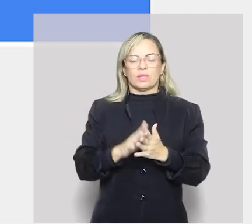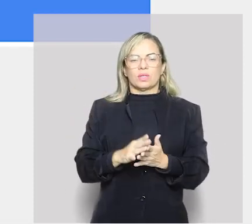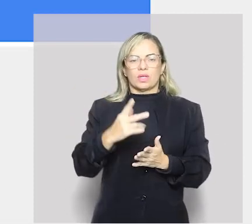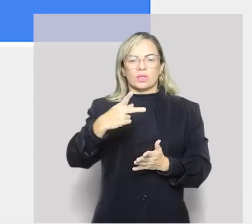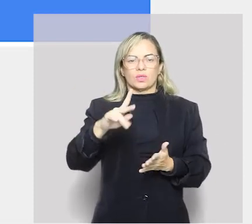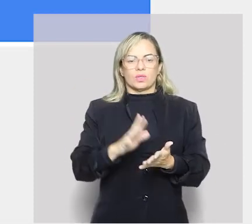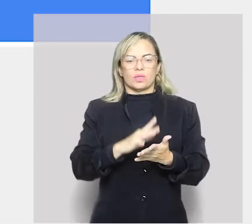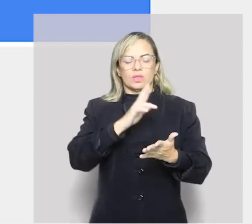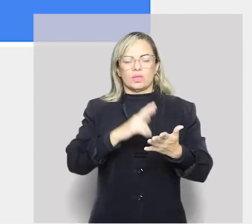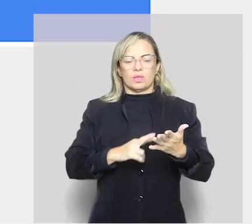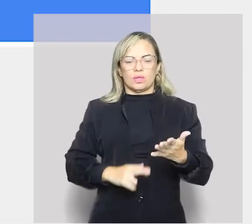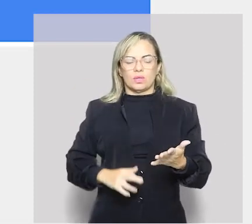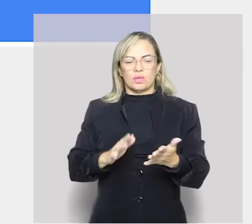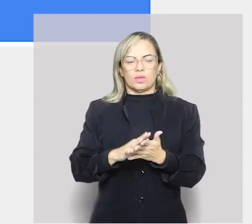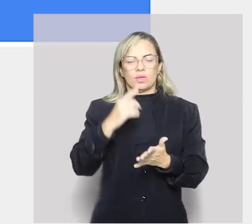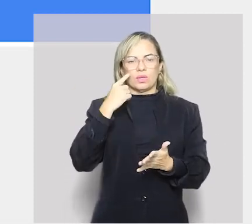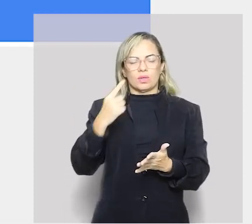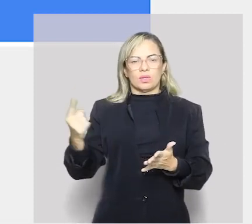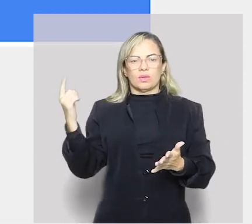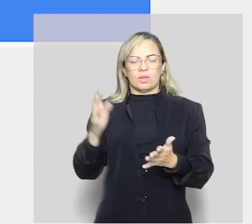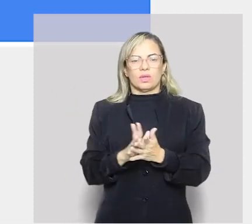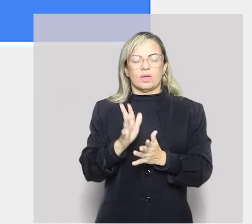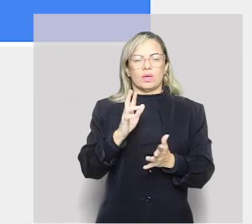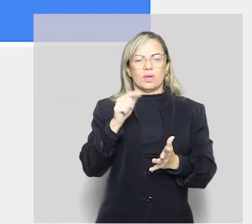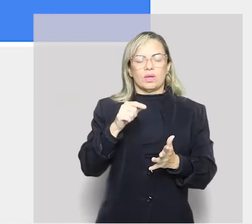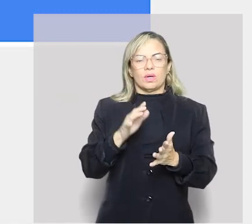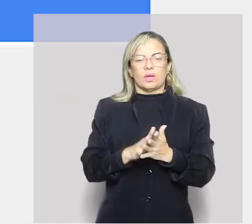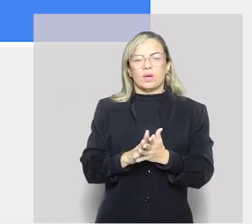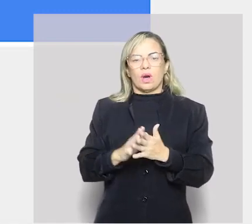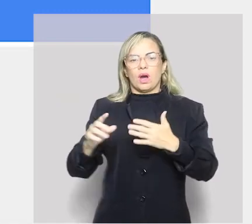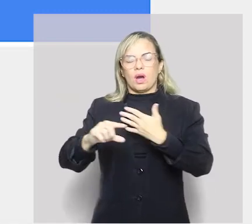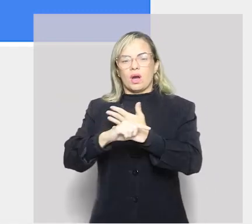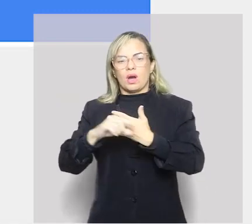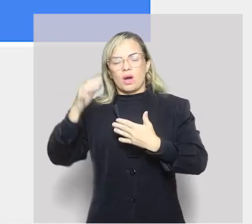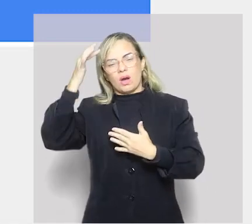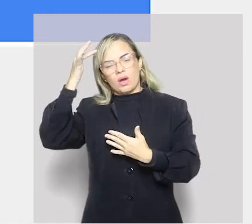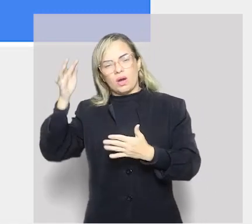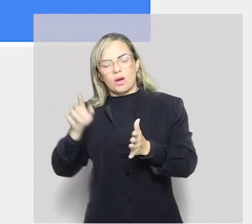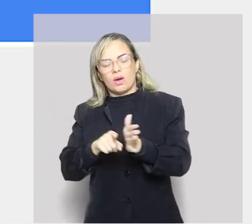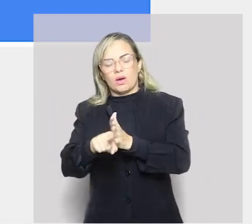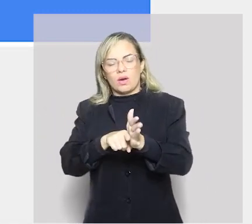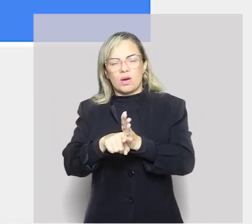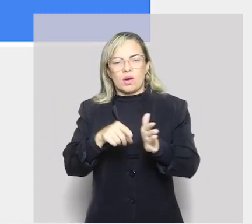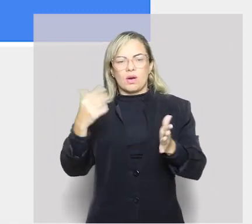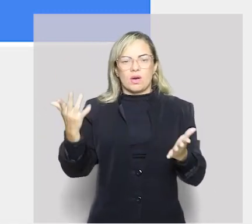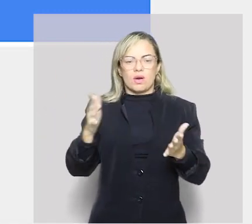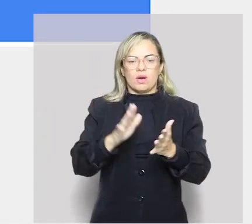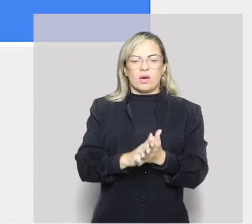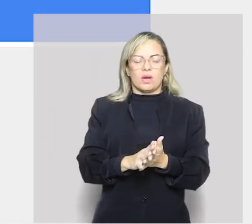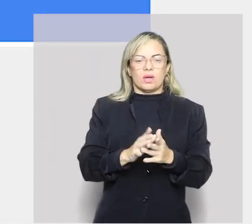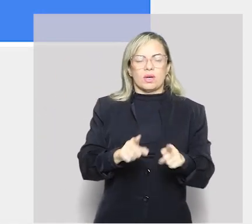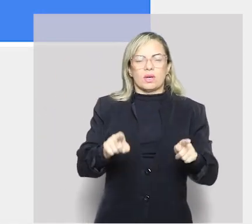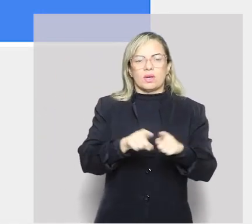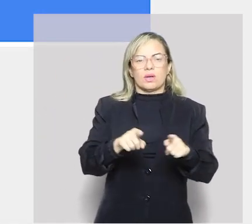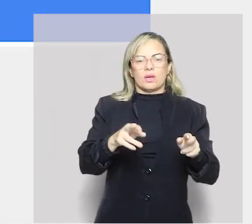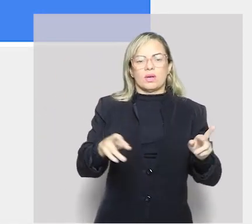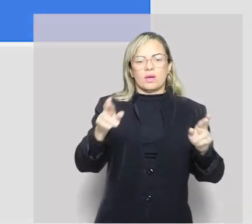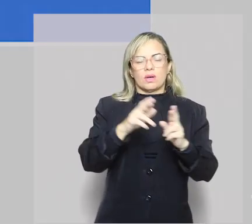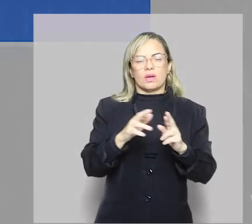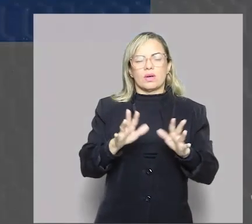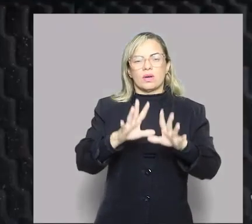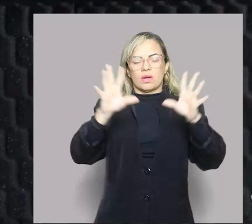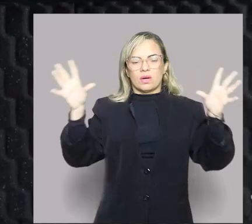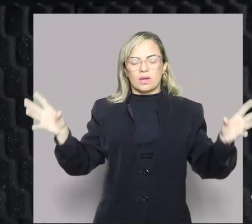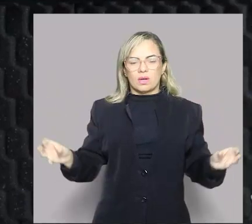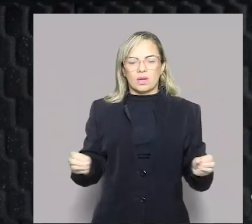redação, que se trata de legitimar e de referenciar. Para finalizar essa parte, é